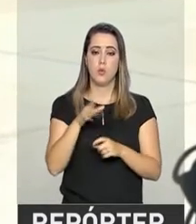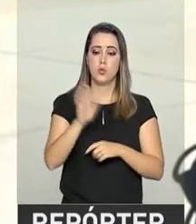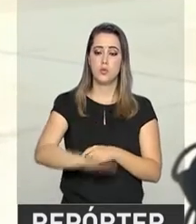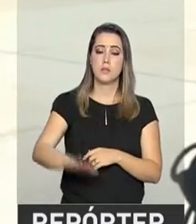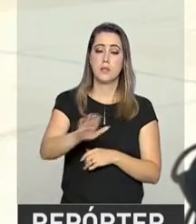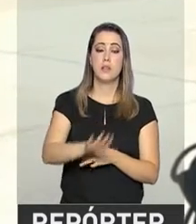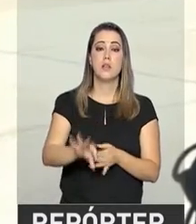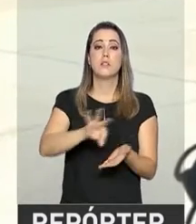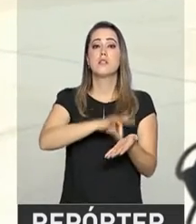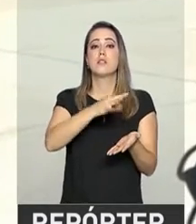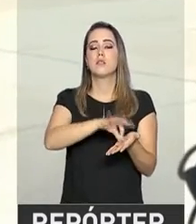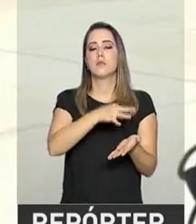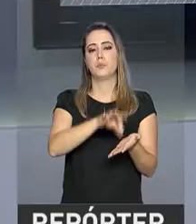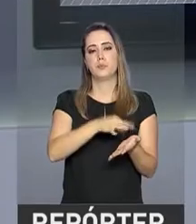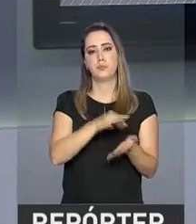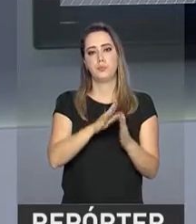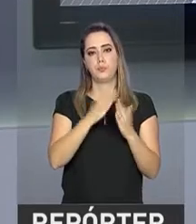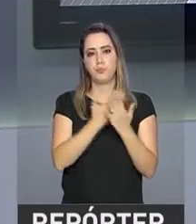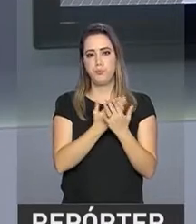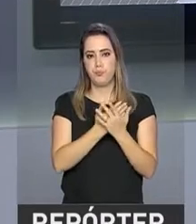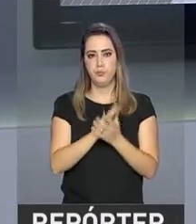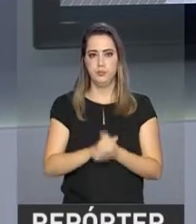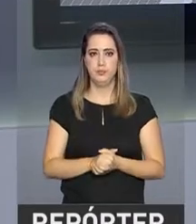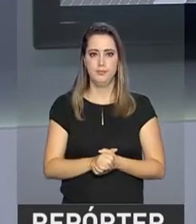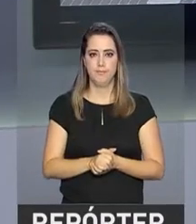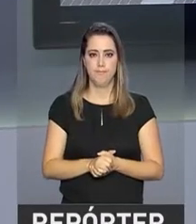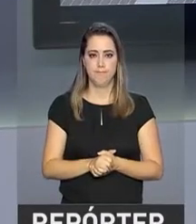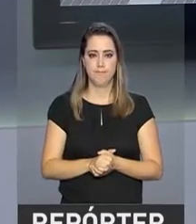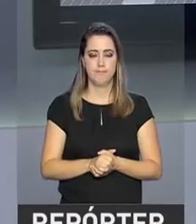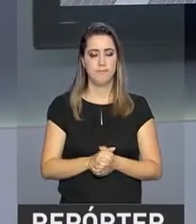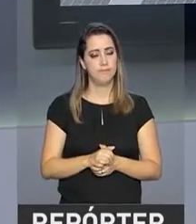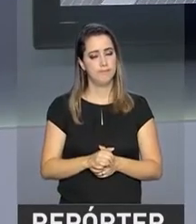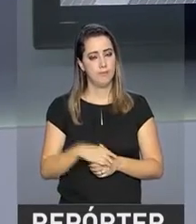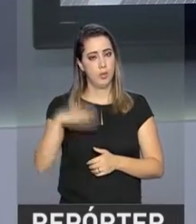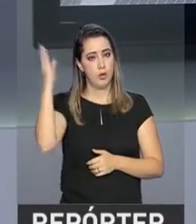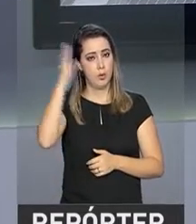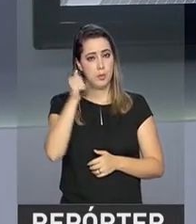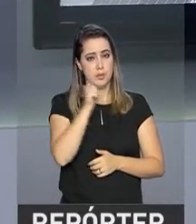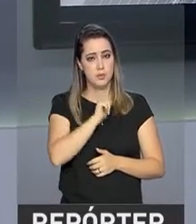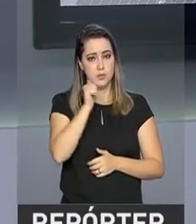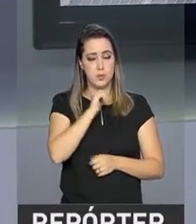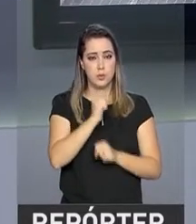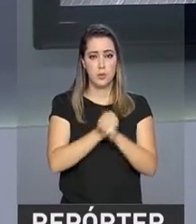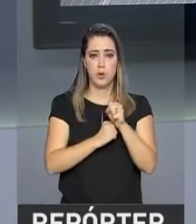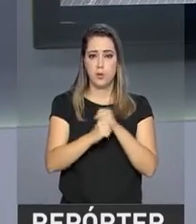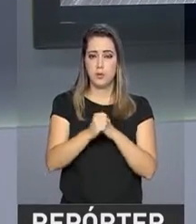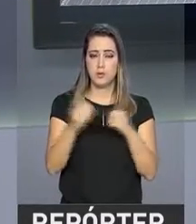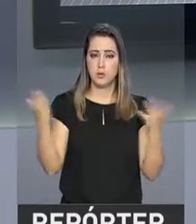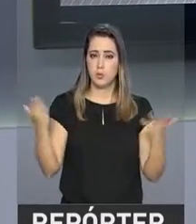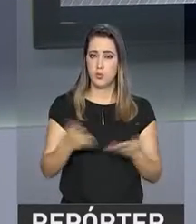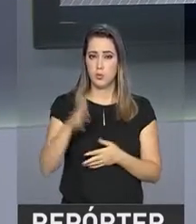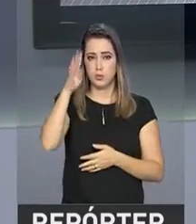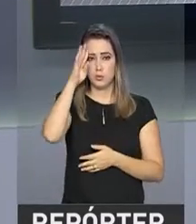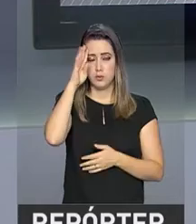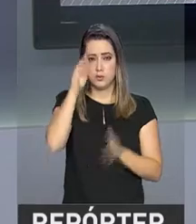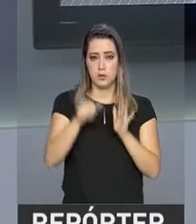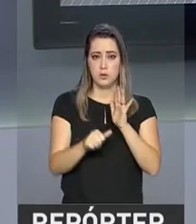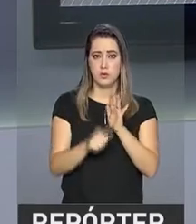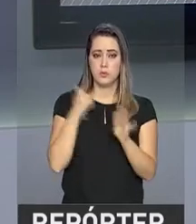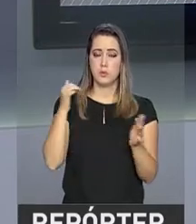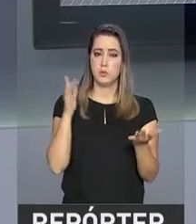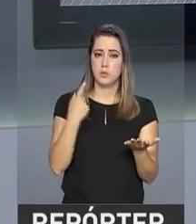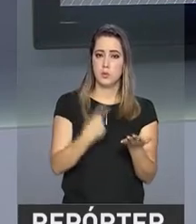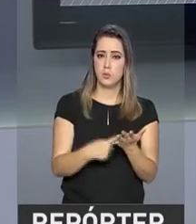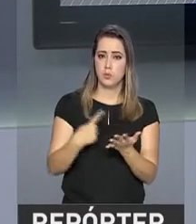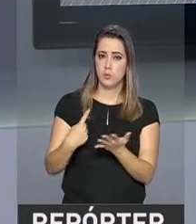ser matriculadas nas escolas. O Brasil Mulher, lançado no ano passado, recebeu nesta quarta-feira as primeiras adesões